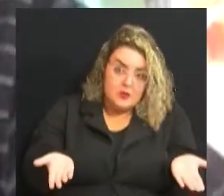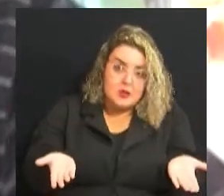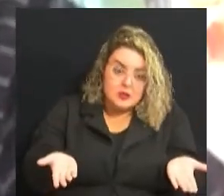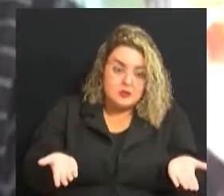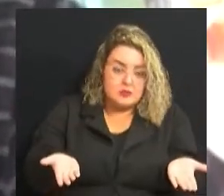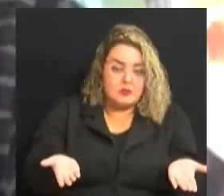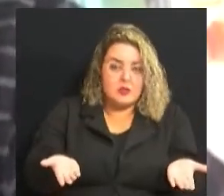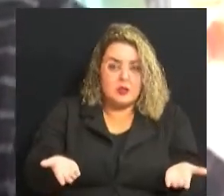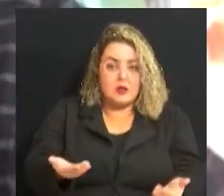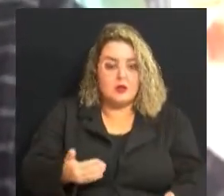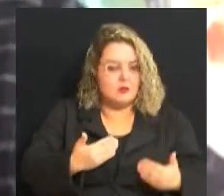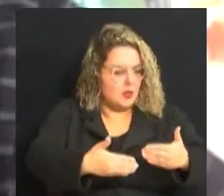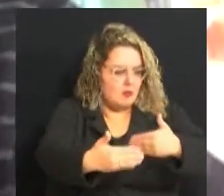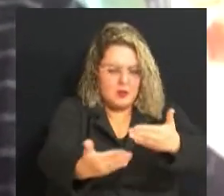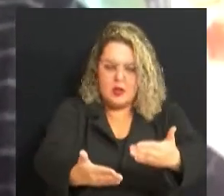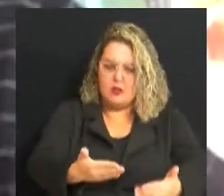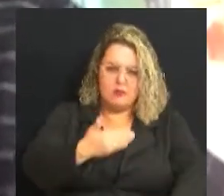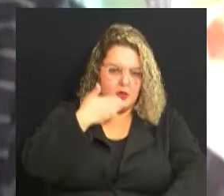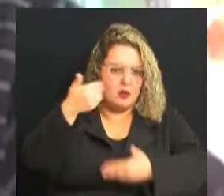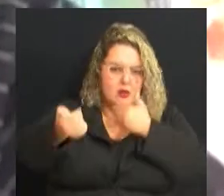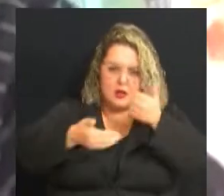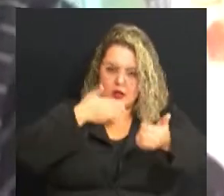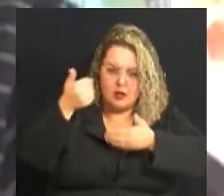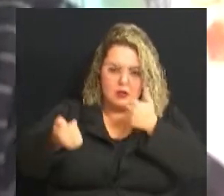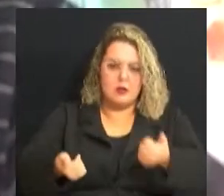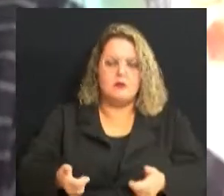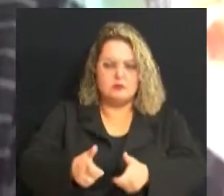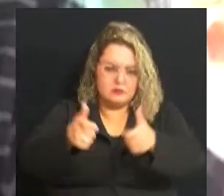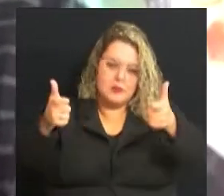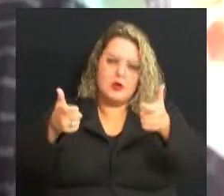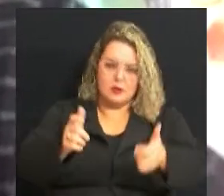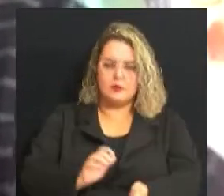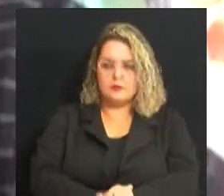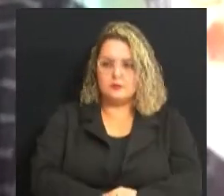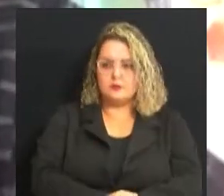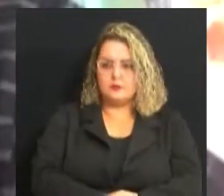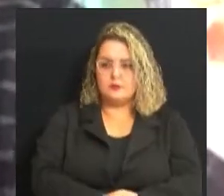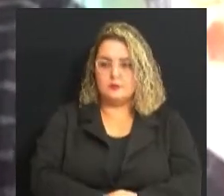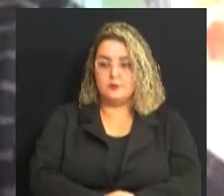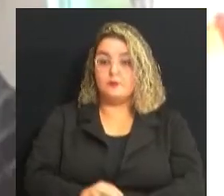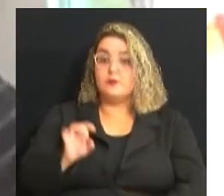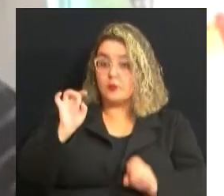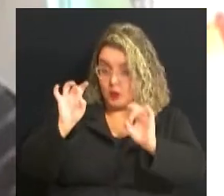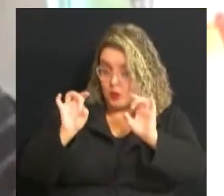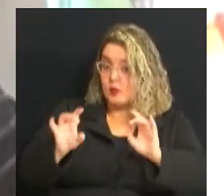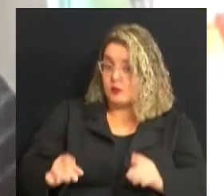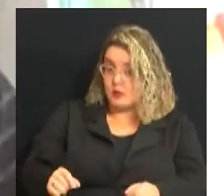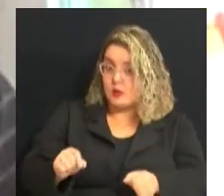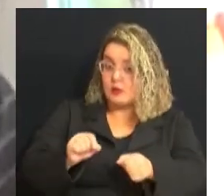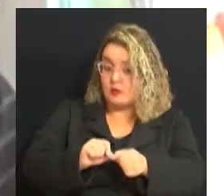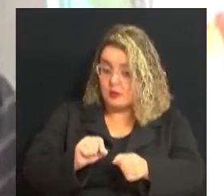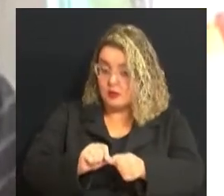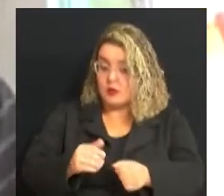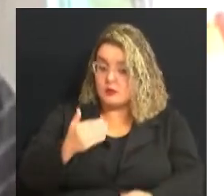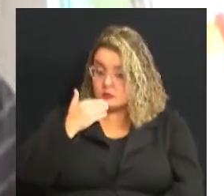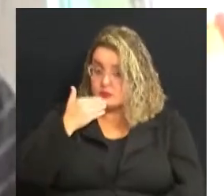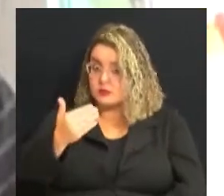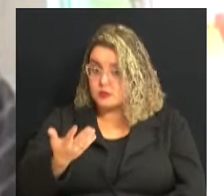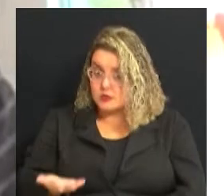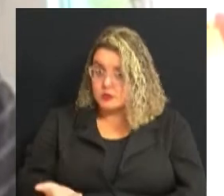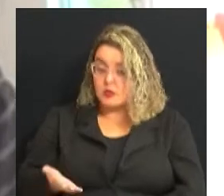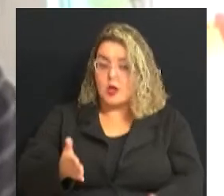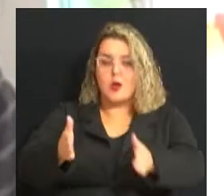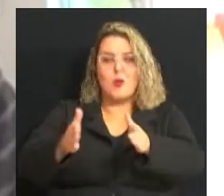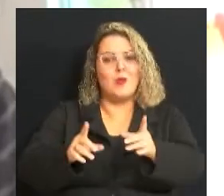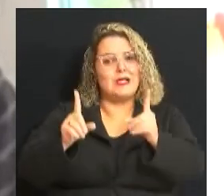é uma baita evolução e daí para frente tem que ser maior e o especialista faz um apelo